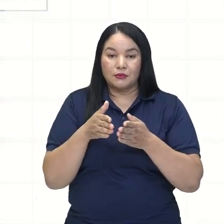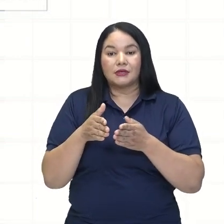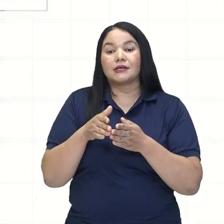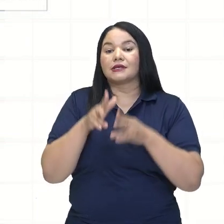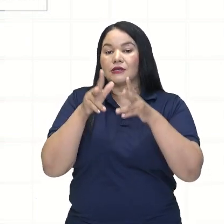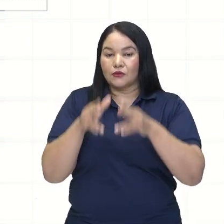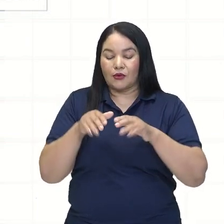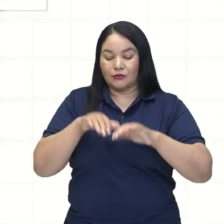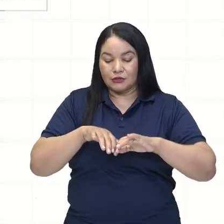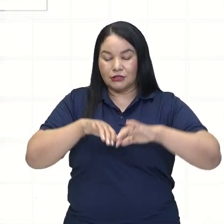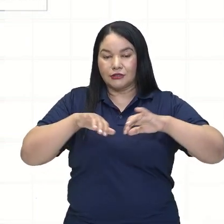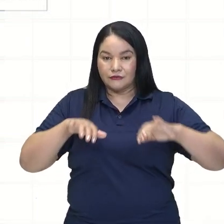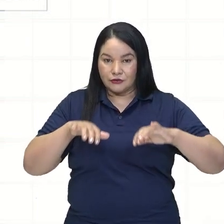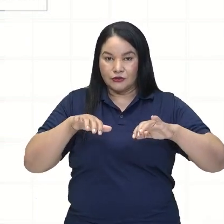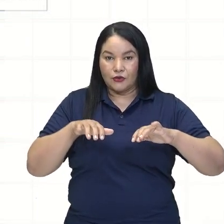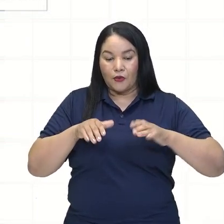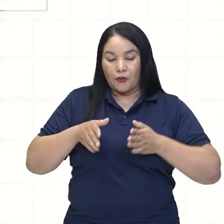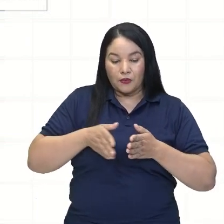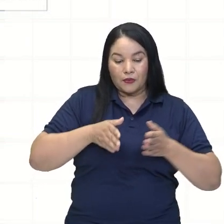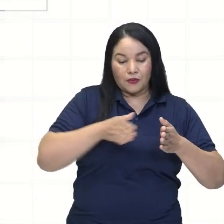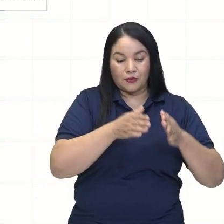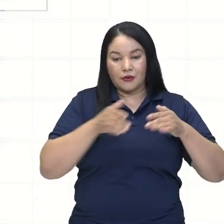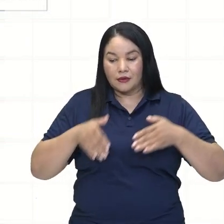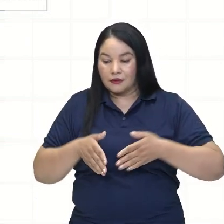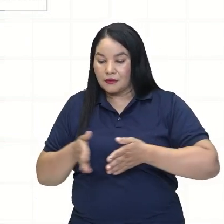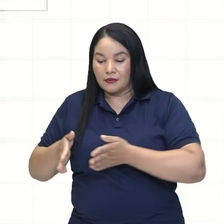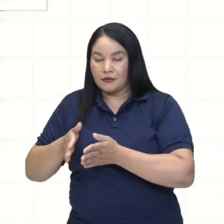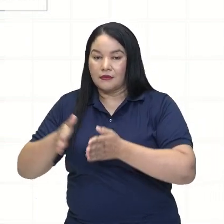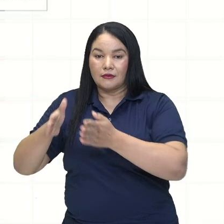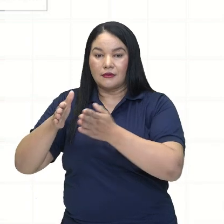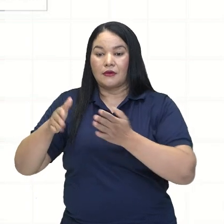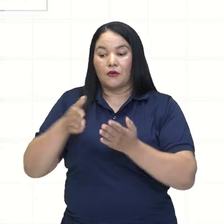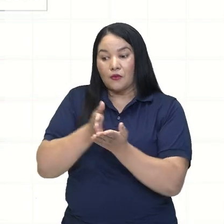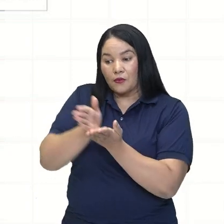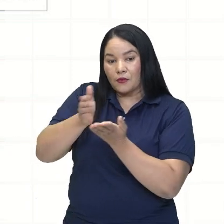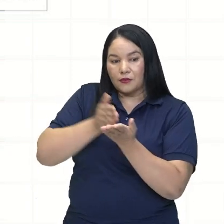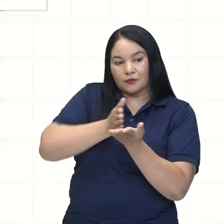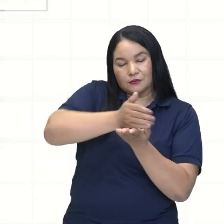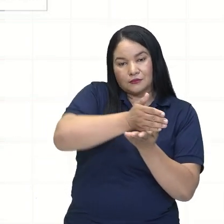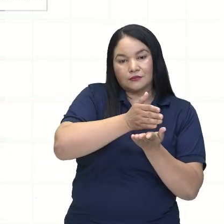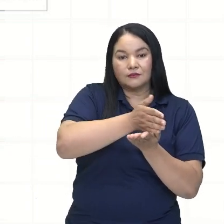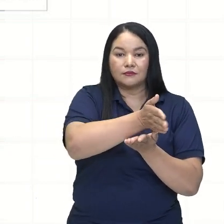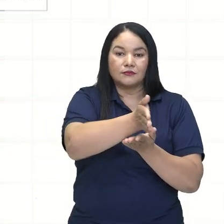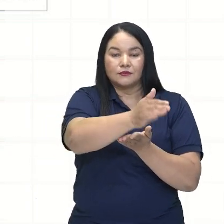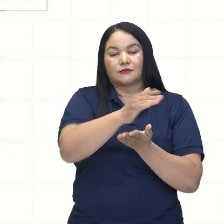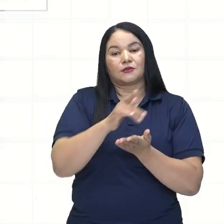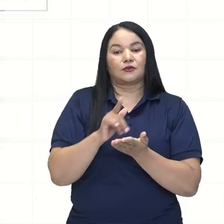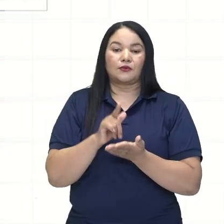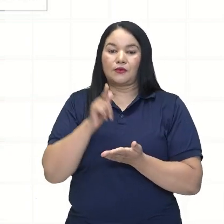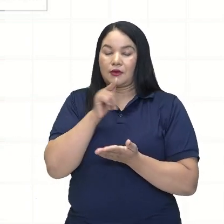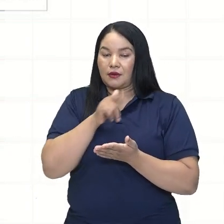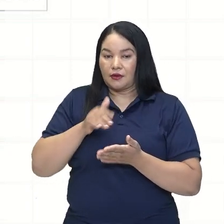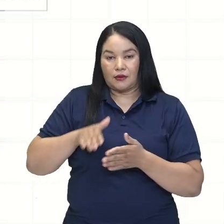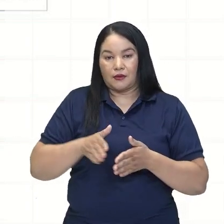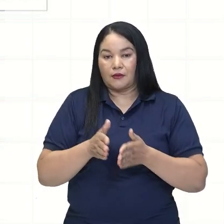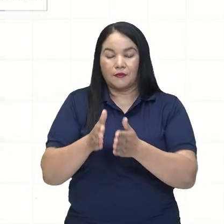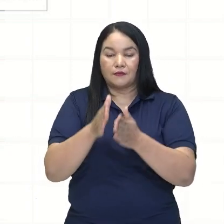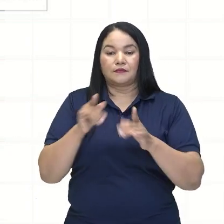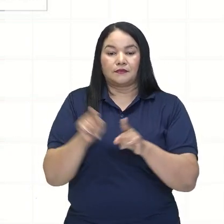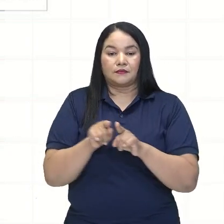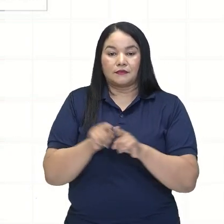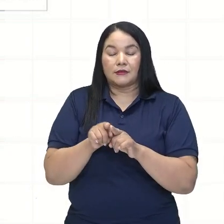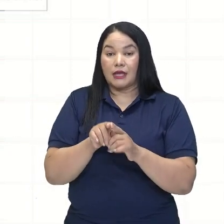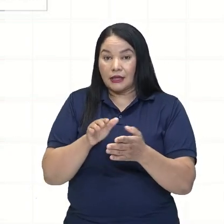né? Entre uma bacia e outra. Então, ele vai dividir ali o limite de uma bacia